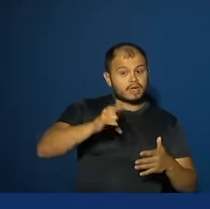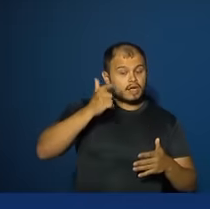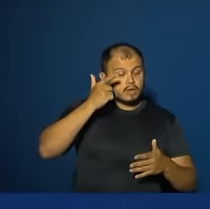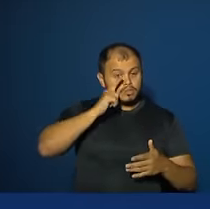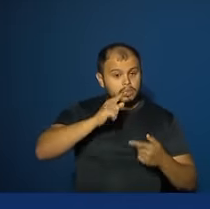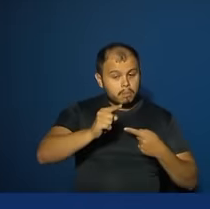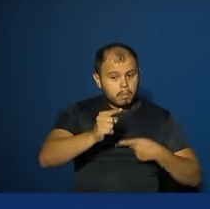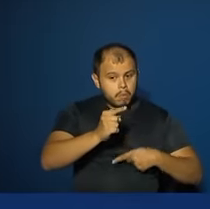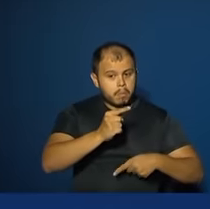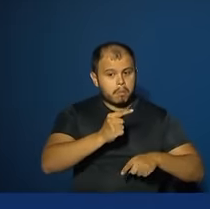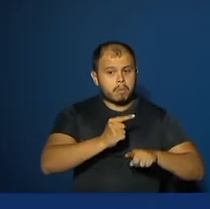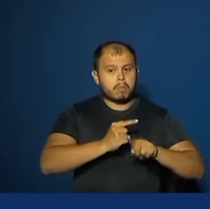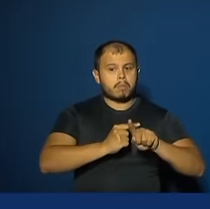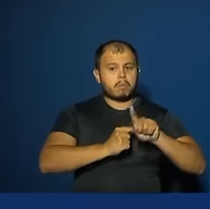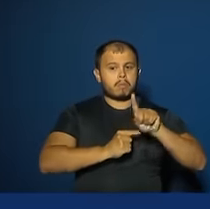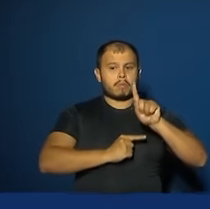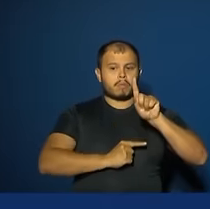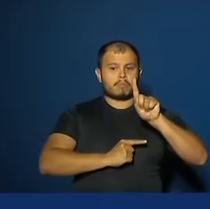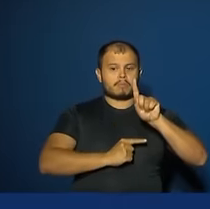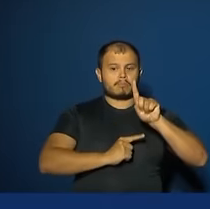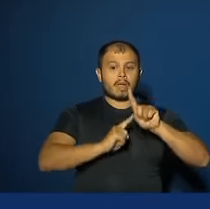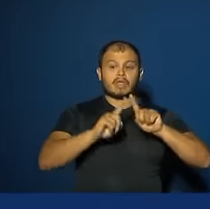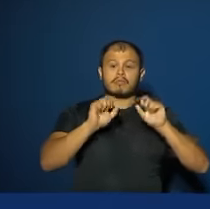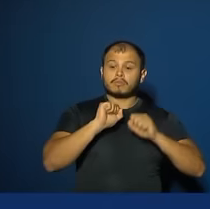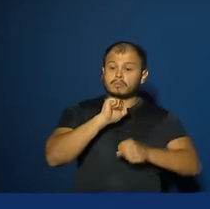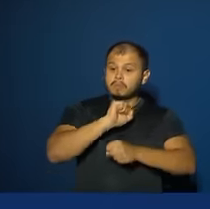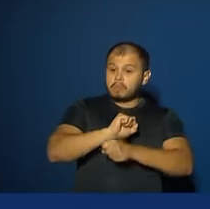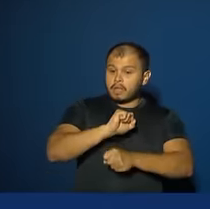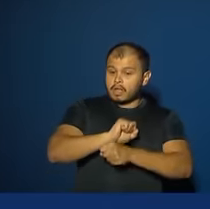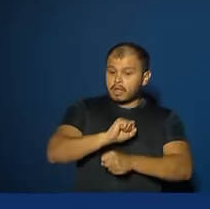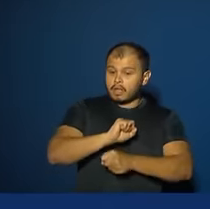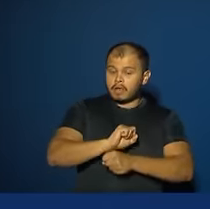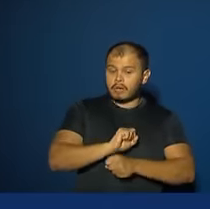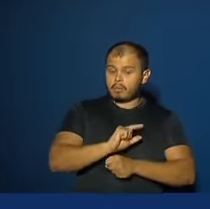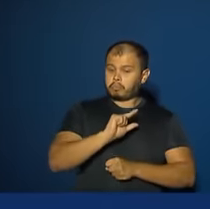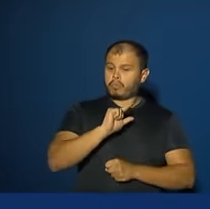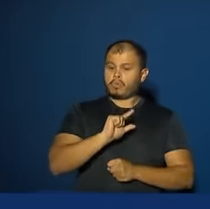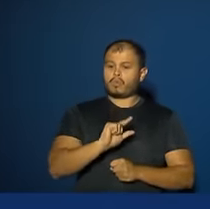convergir. Então, vamos aguardar um pouco mais,